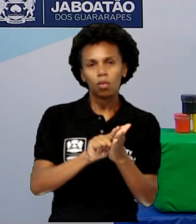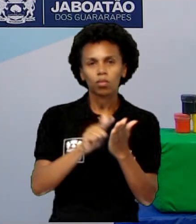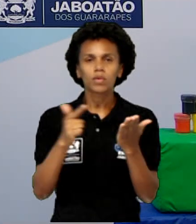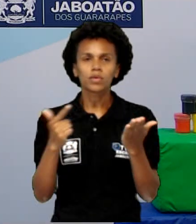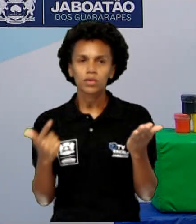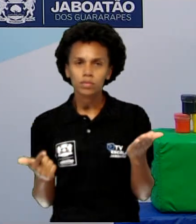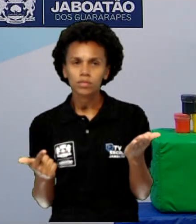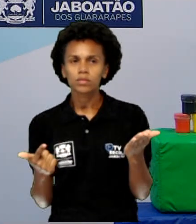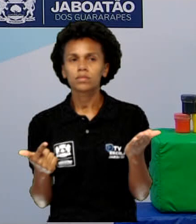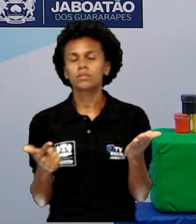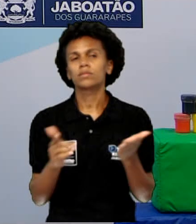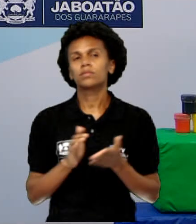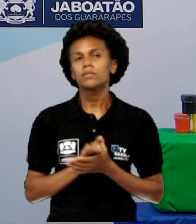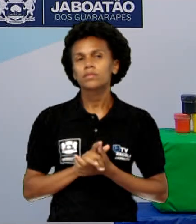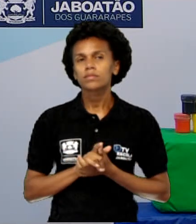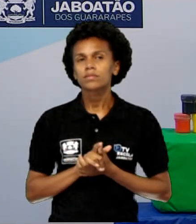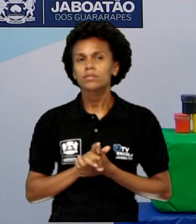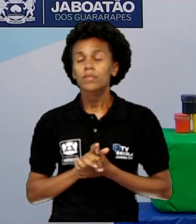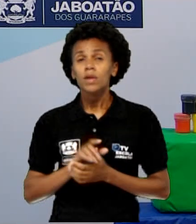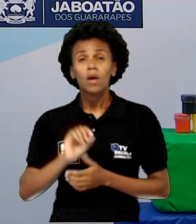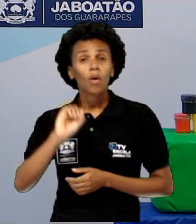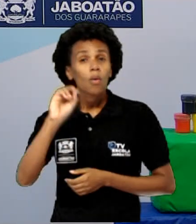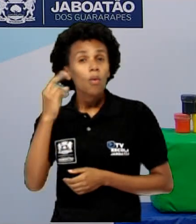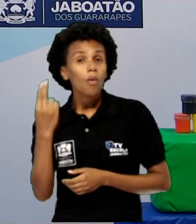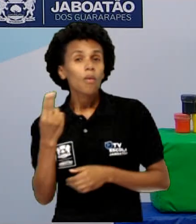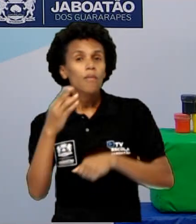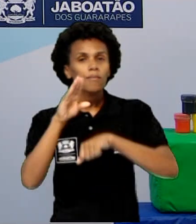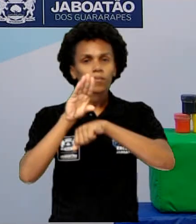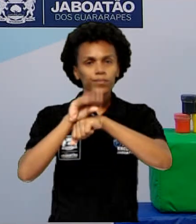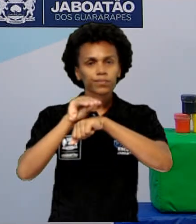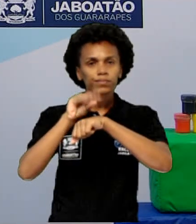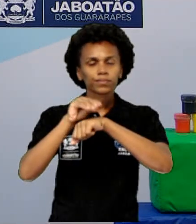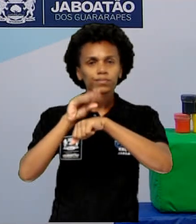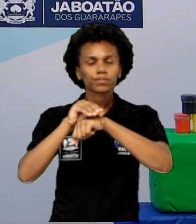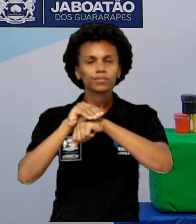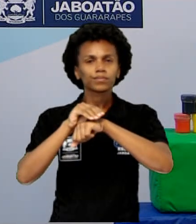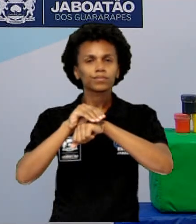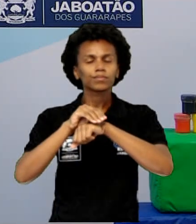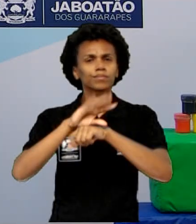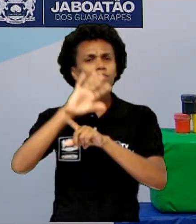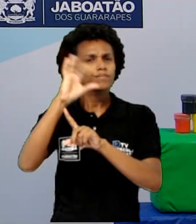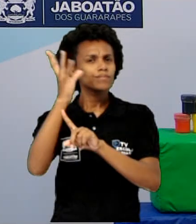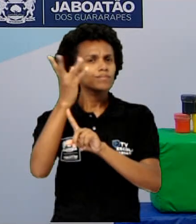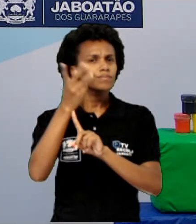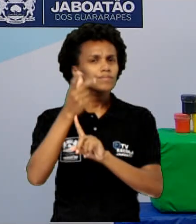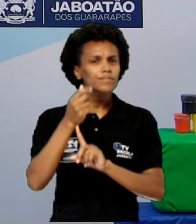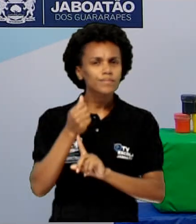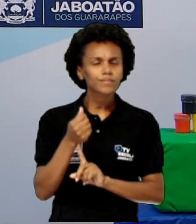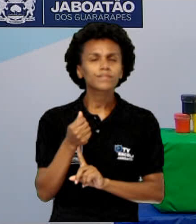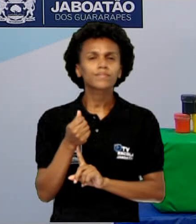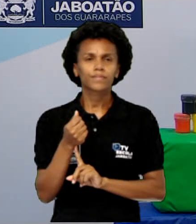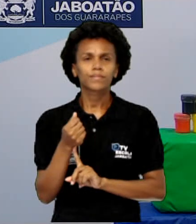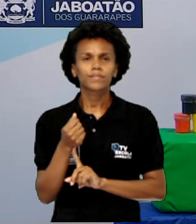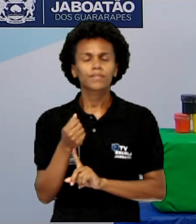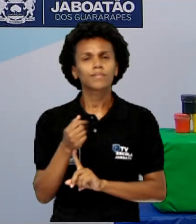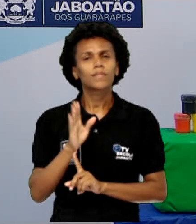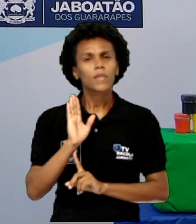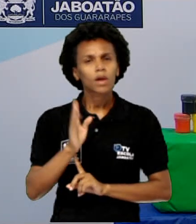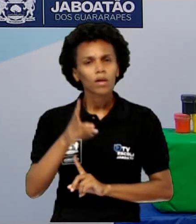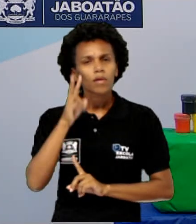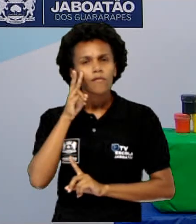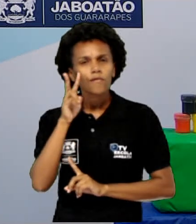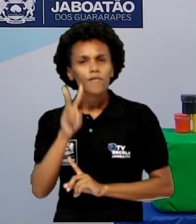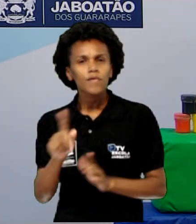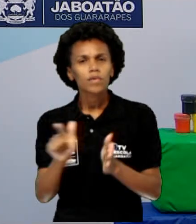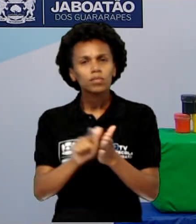a fotojornalismo nos jornais, né? Quando tem a notícia, sempre do lado da notícia vai ver uma foto ilustrando aquela notícia. E também muita gente